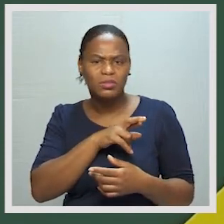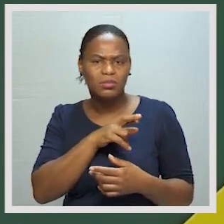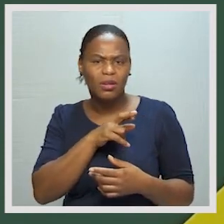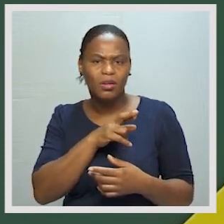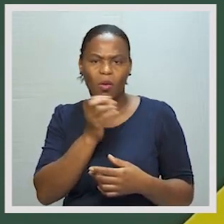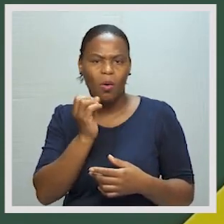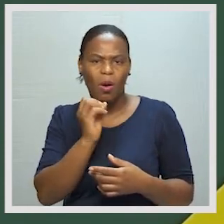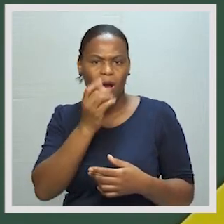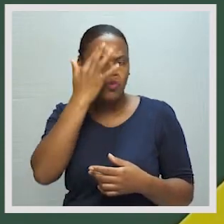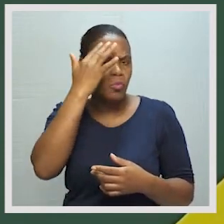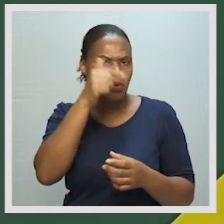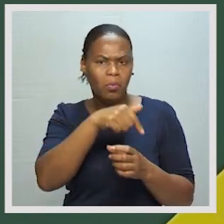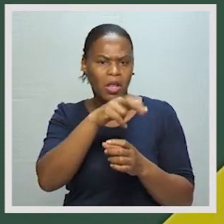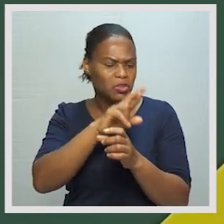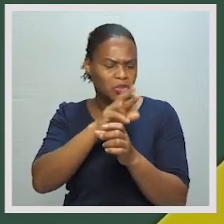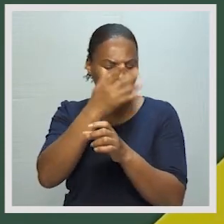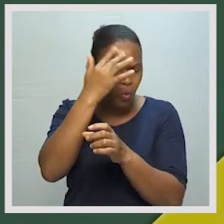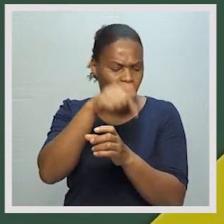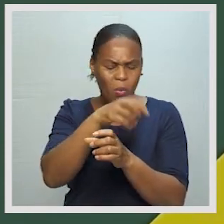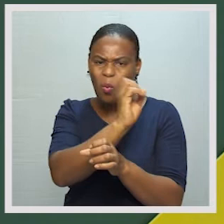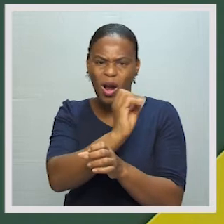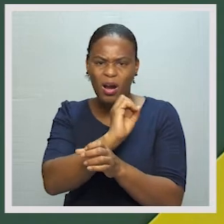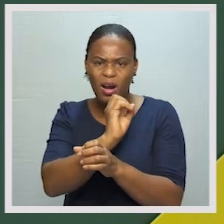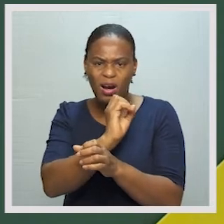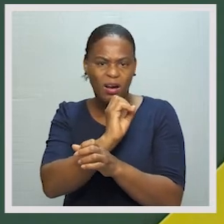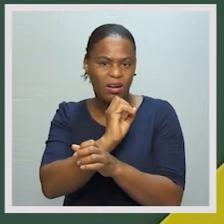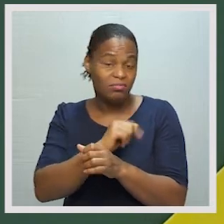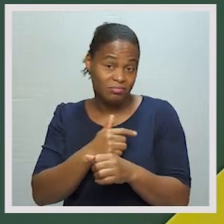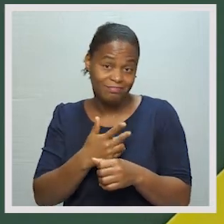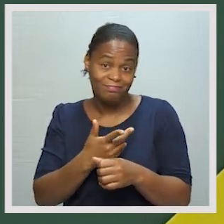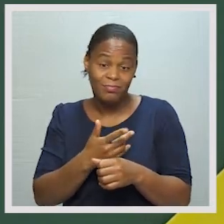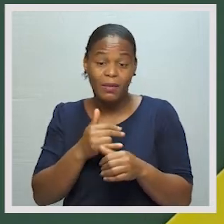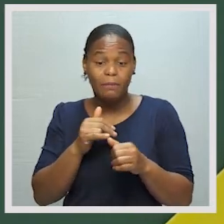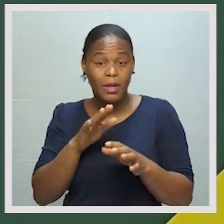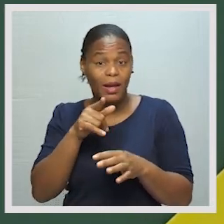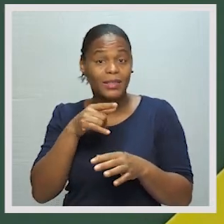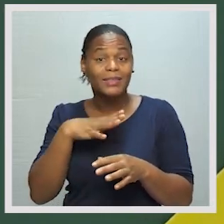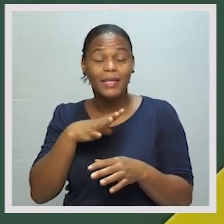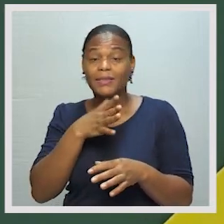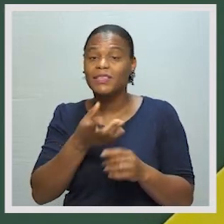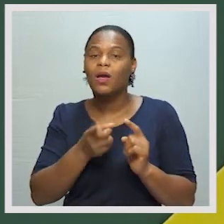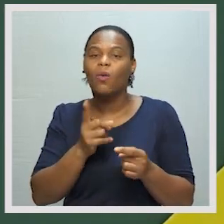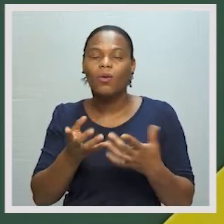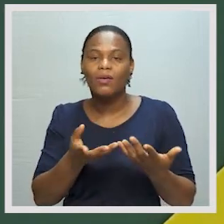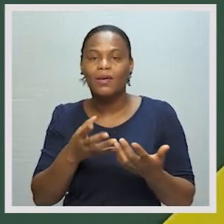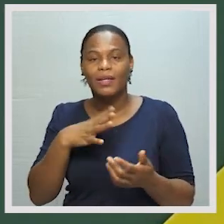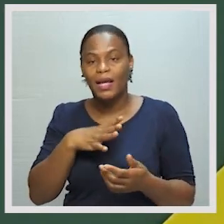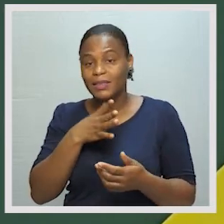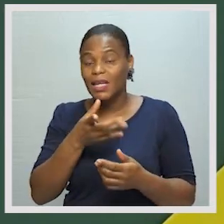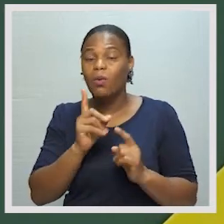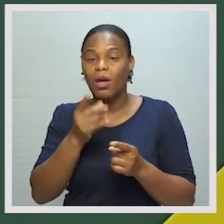tem coeficiente, ou seja, não tem nenhum número à frente. Então, isso significa o quê? Que o